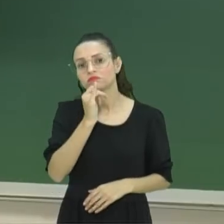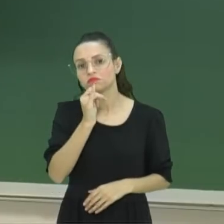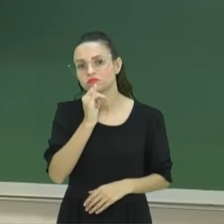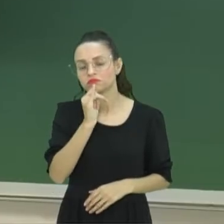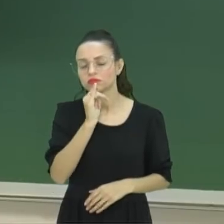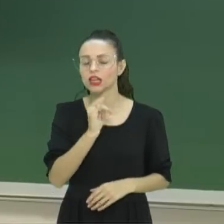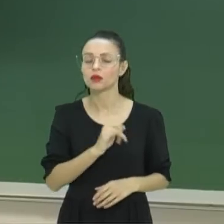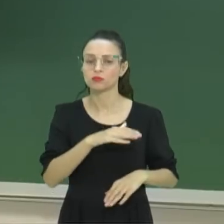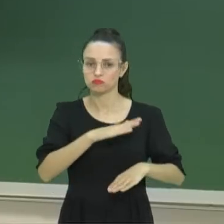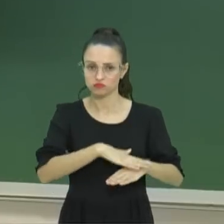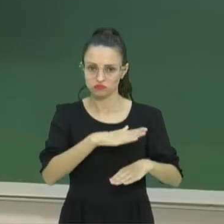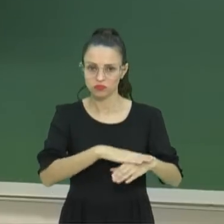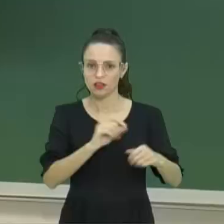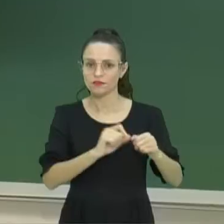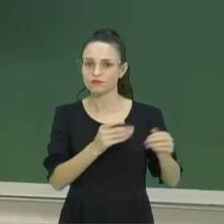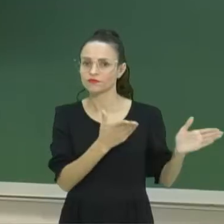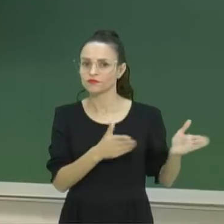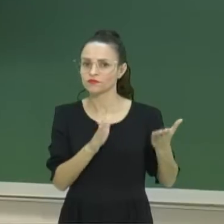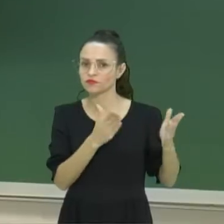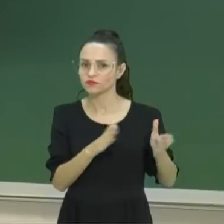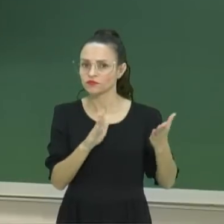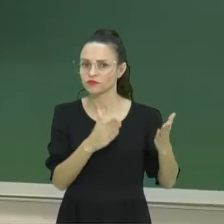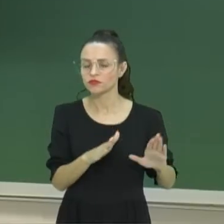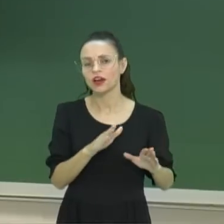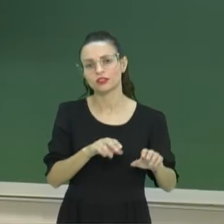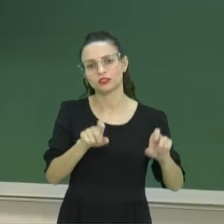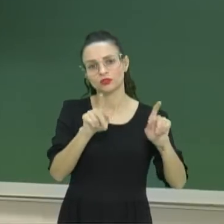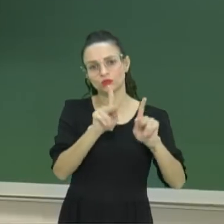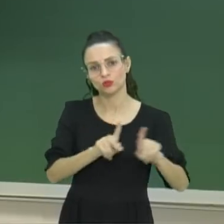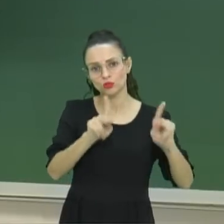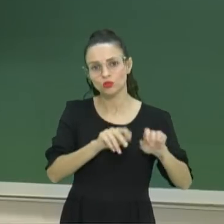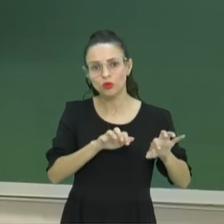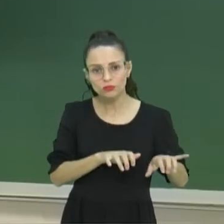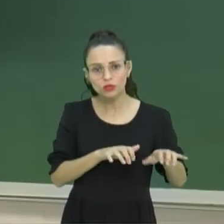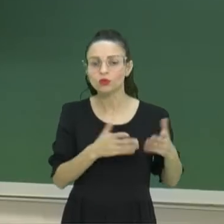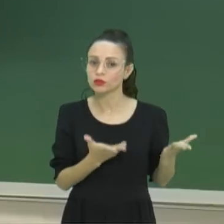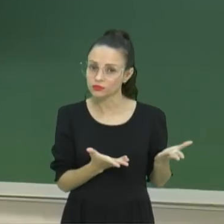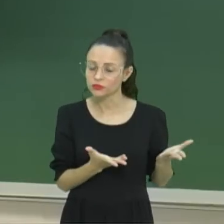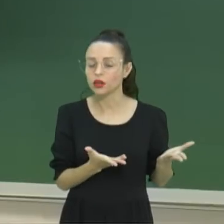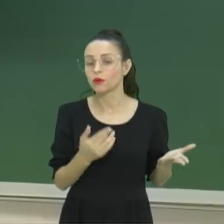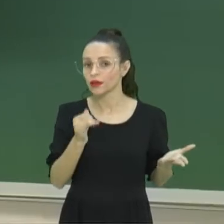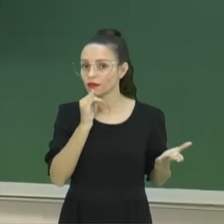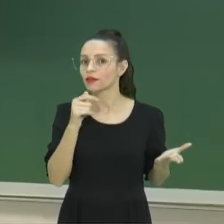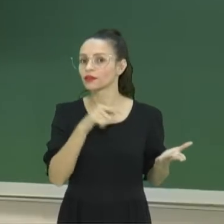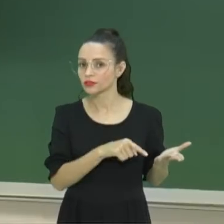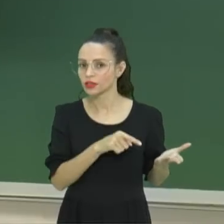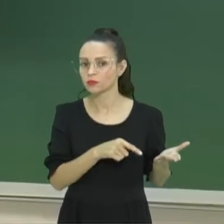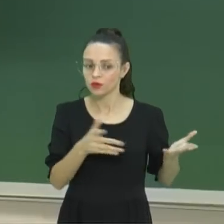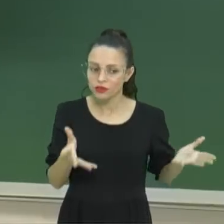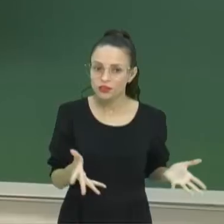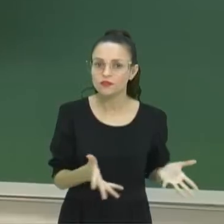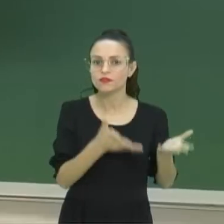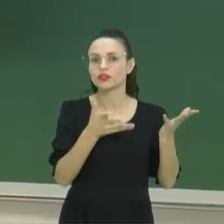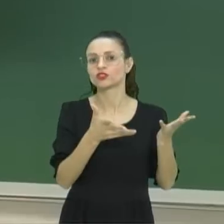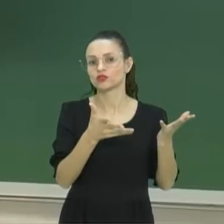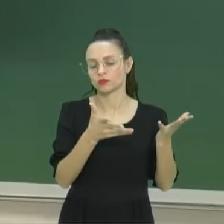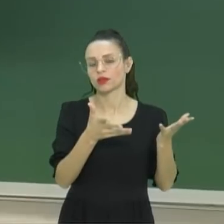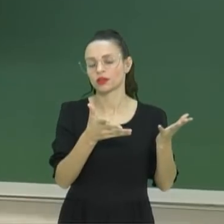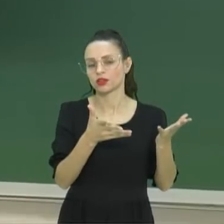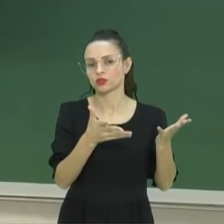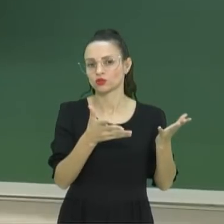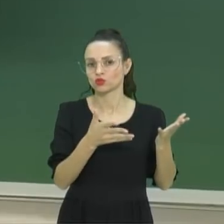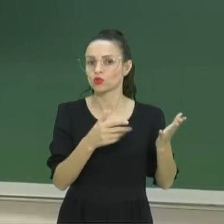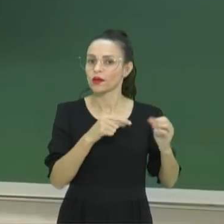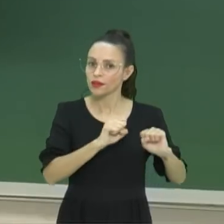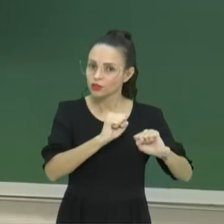exemplo, fabricavam ou fabricam computadores. Então, nesse caso, nós temos um investimento que foi feito para